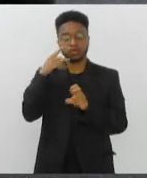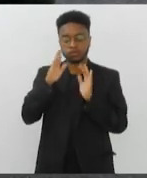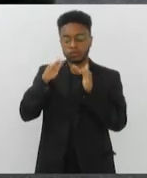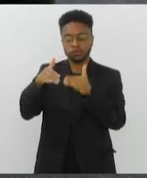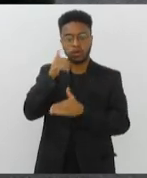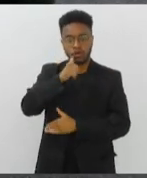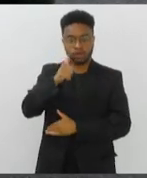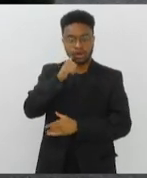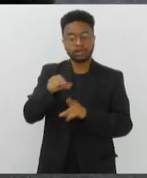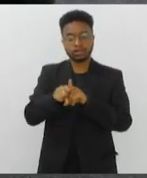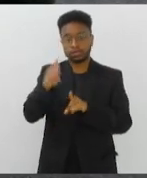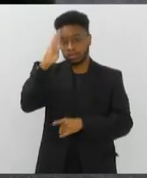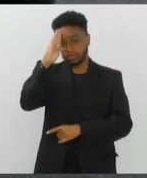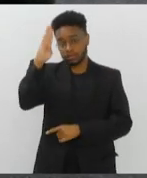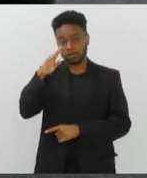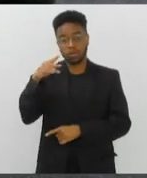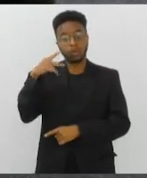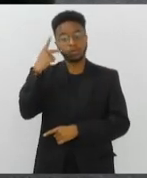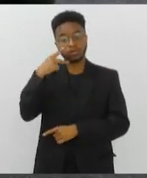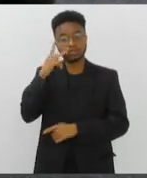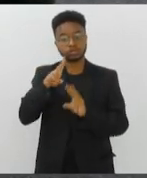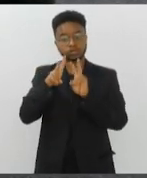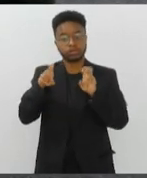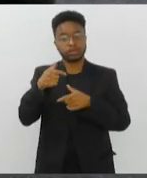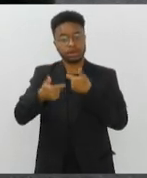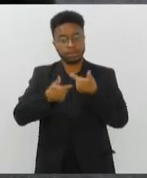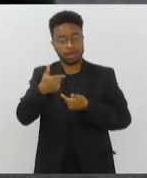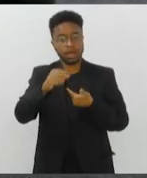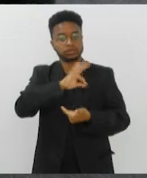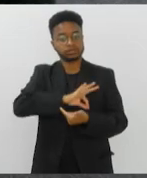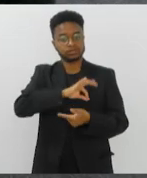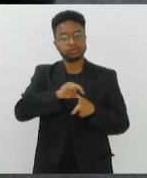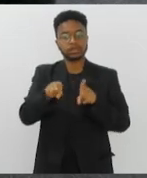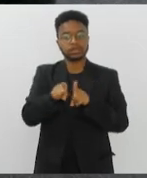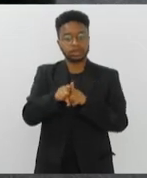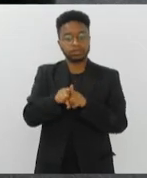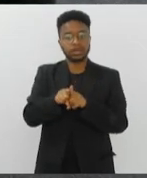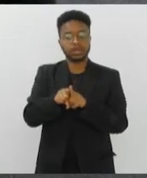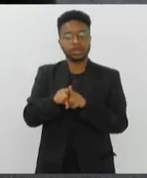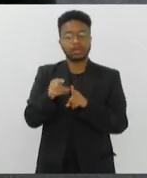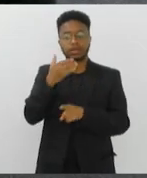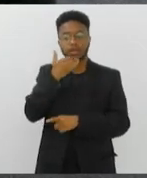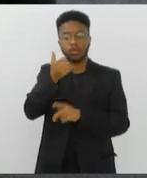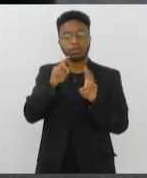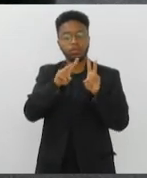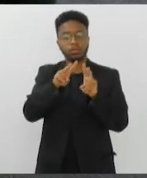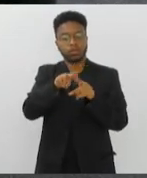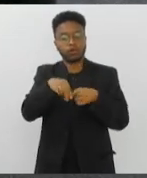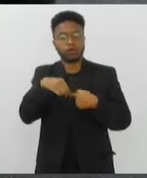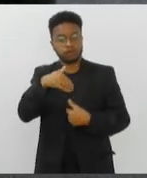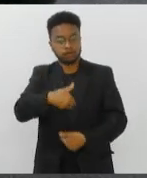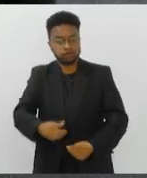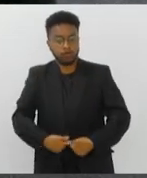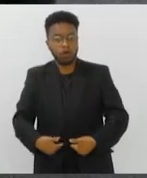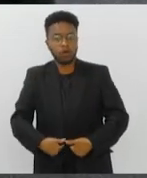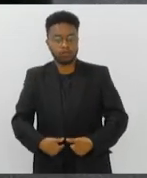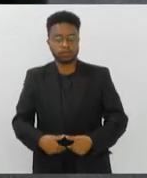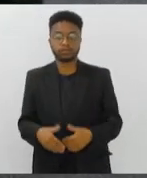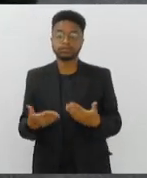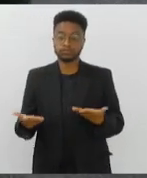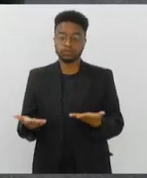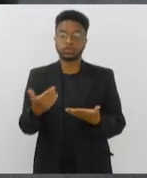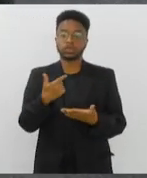em especial políticas de emprego e renda, de superação da fome, da miséria e da pobreza. Muito obrigada, senhor presidente.